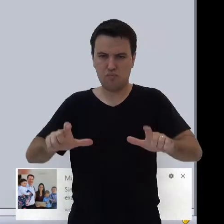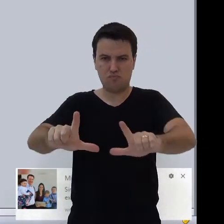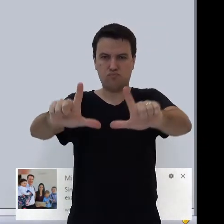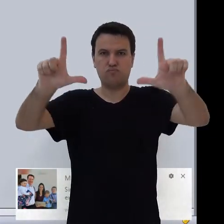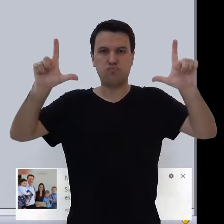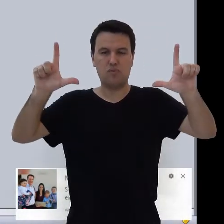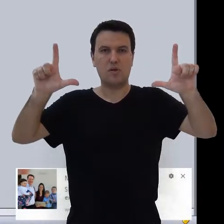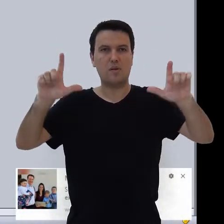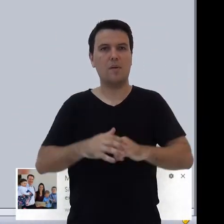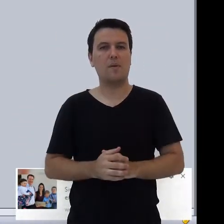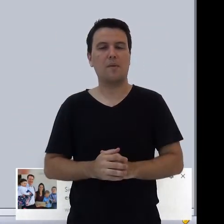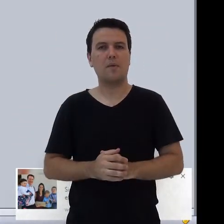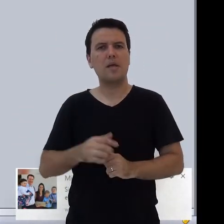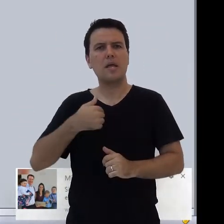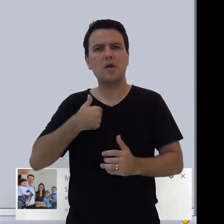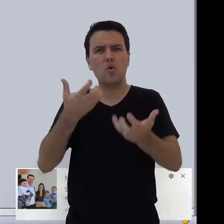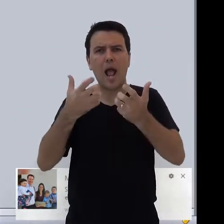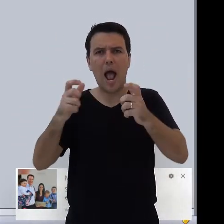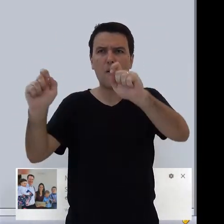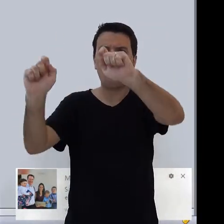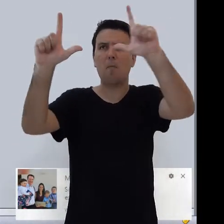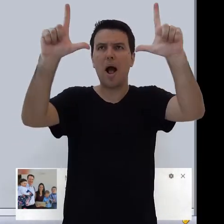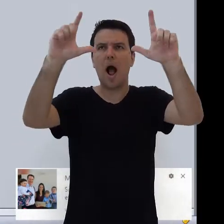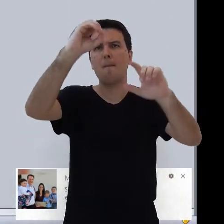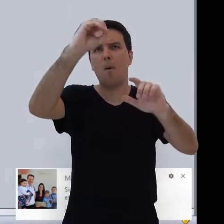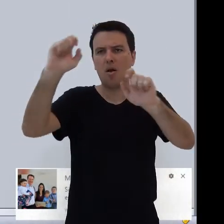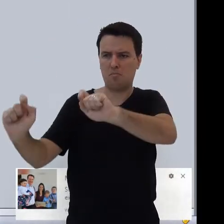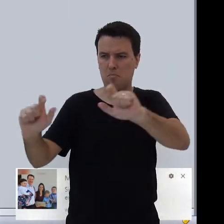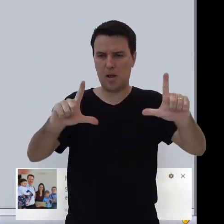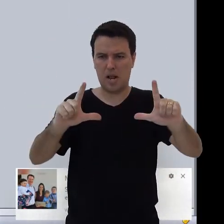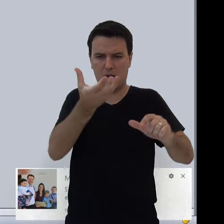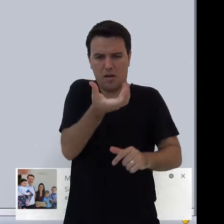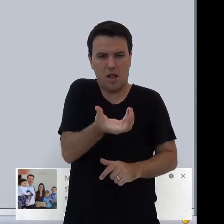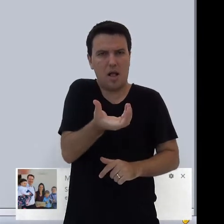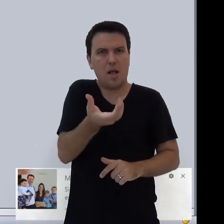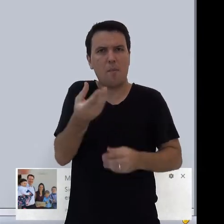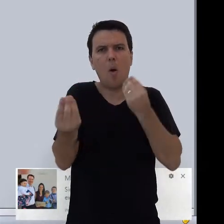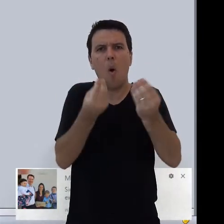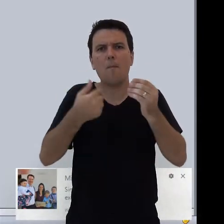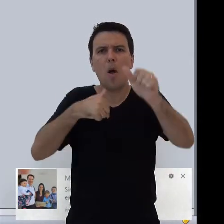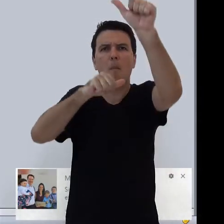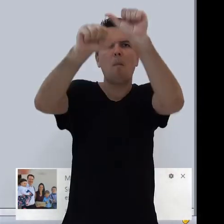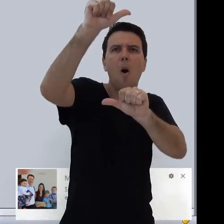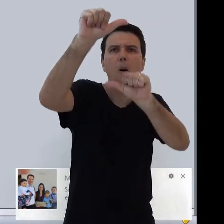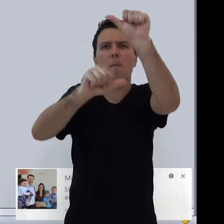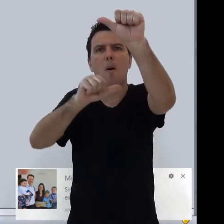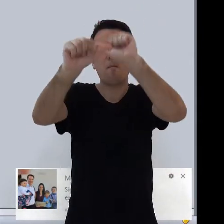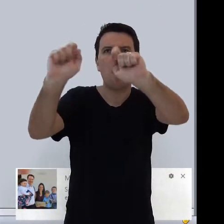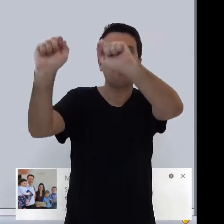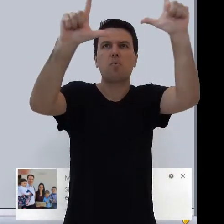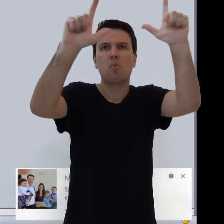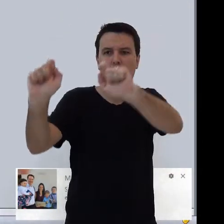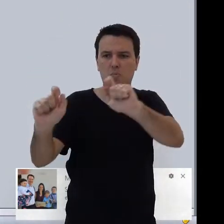maximizar aqui a tela. Para eu alternar entre os arquivos que estão abertos, eu pressiono com o meu dedão